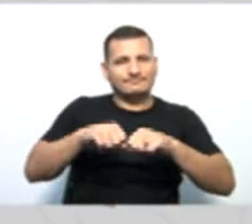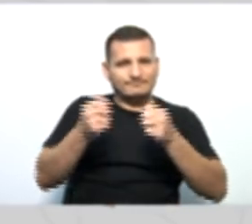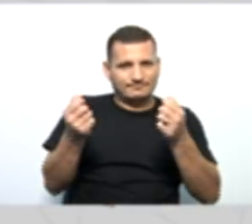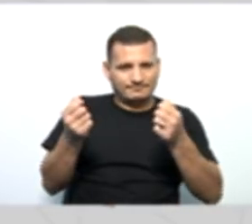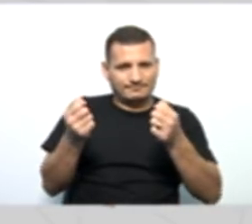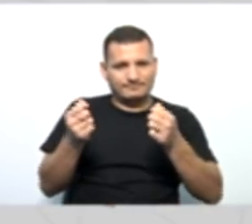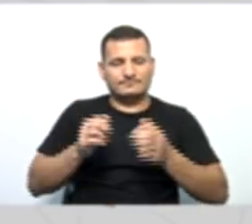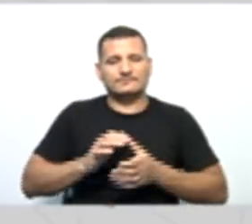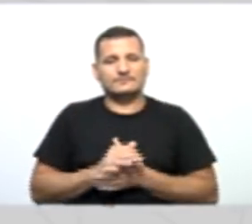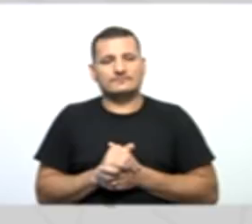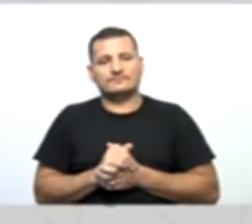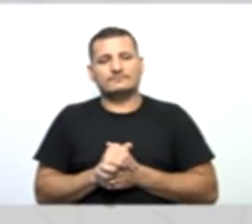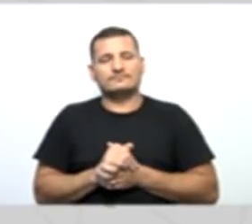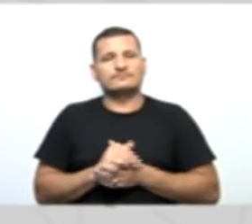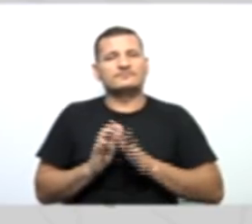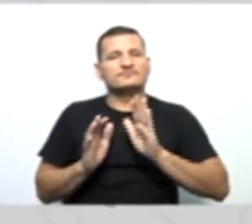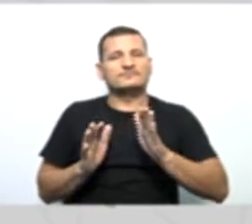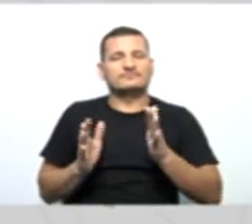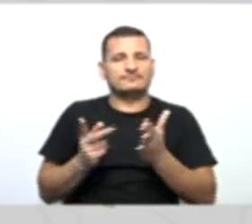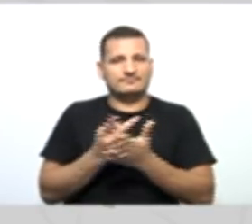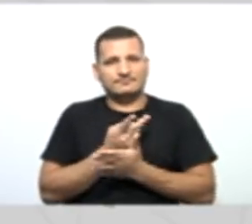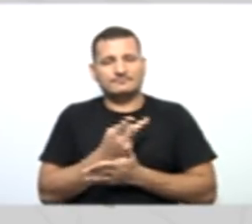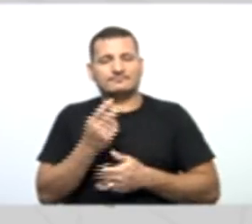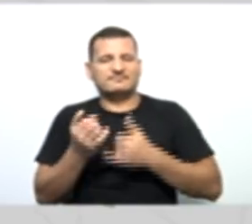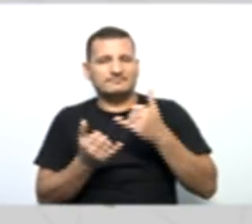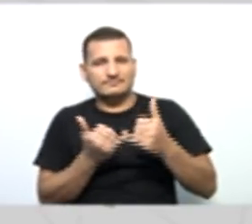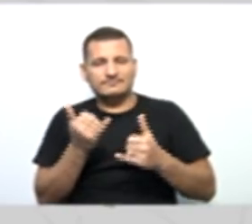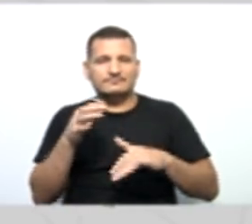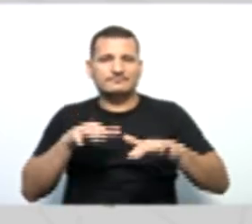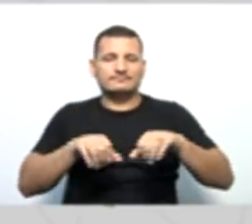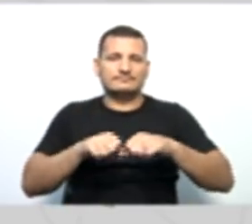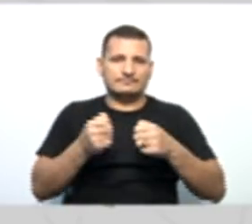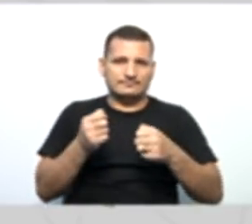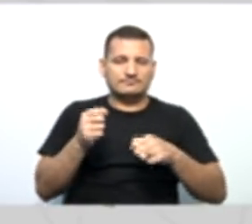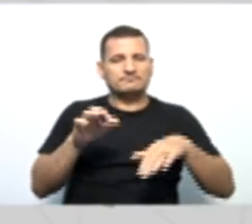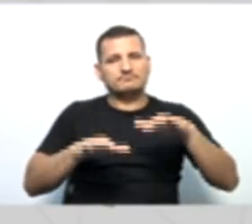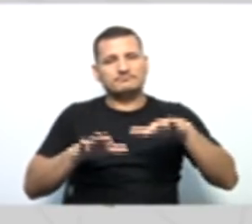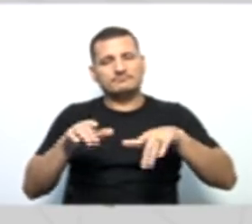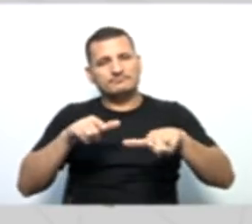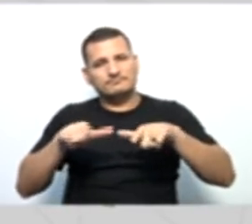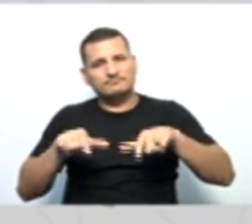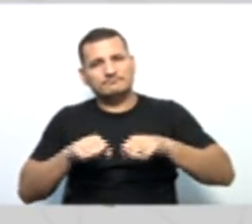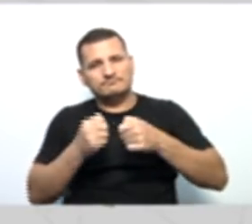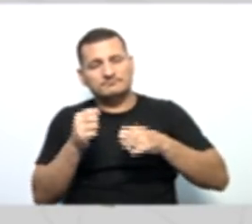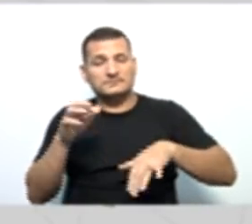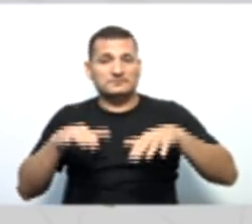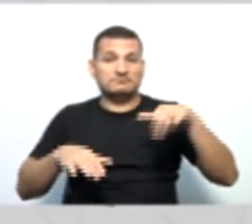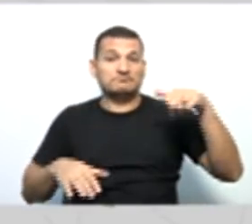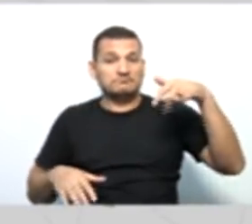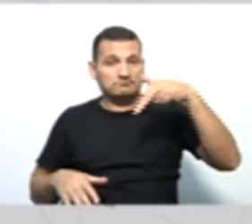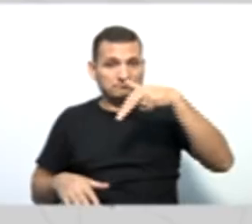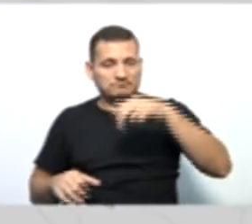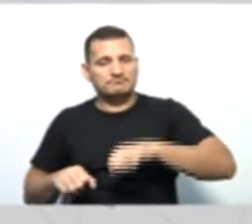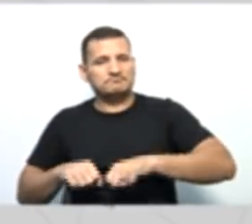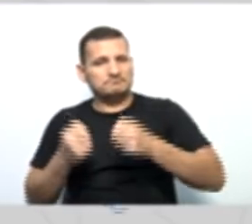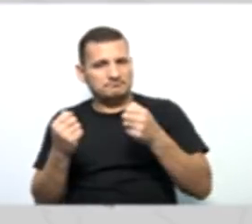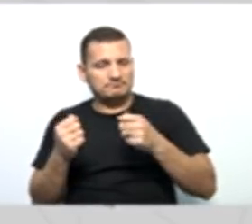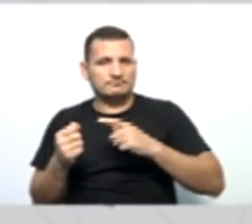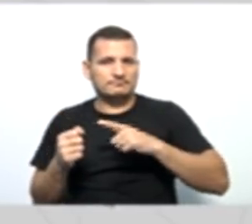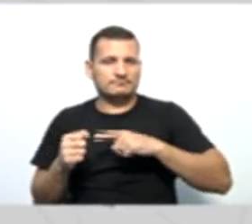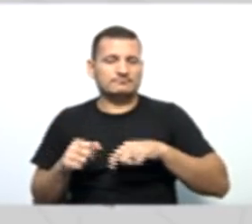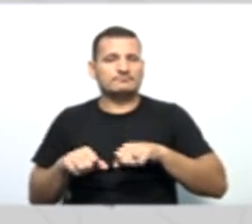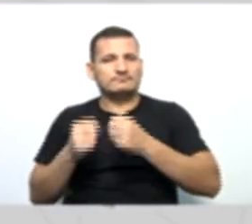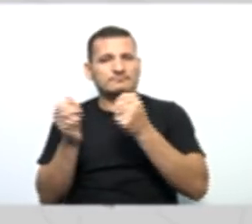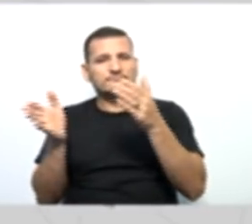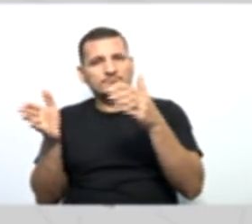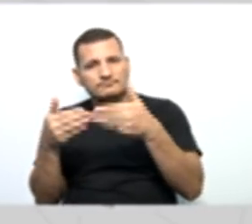com a gente, não é? Seja brincando, seja trabalhando, seja às vezes até andando acontece. Então existe a fratura fechada